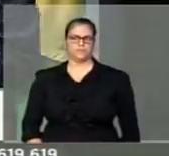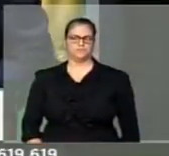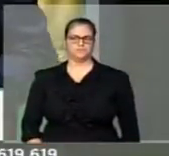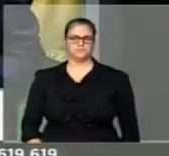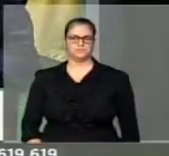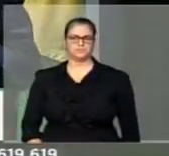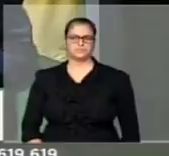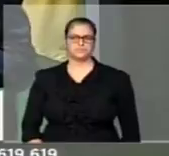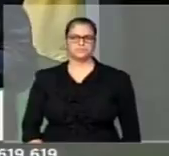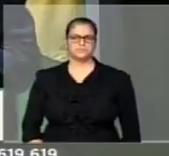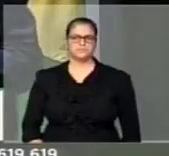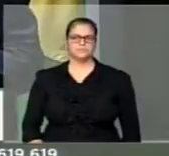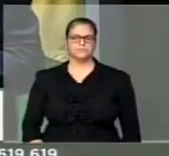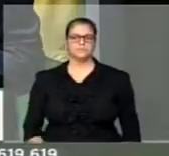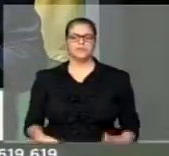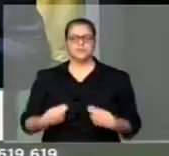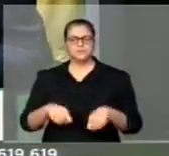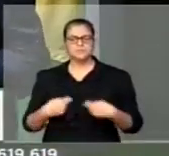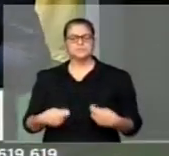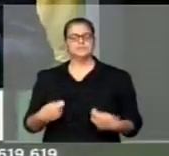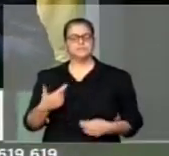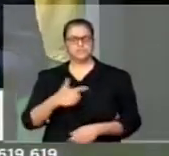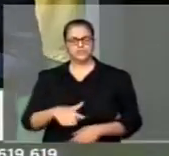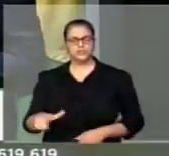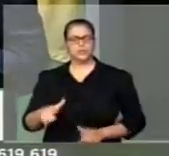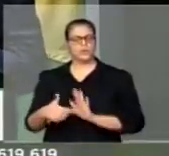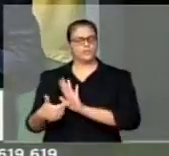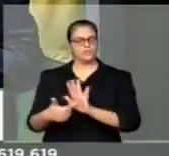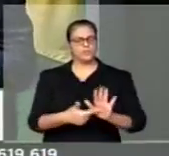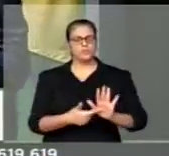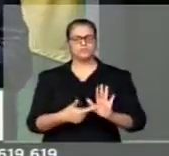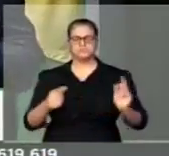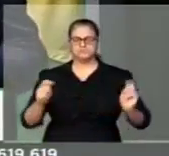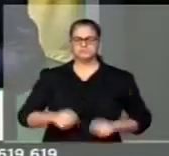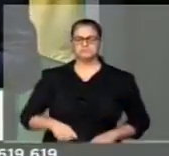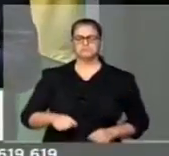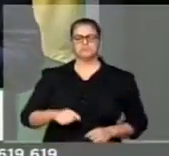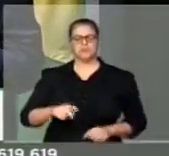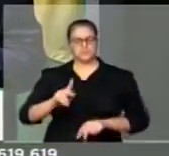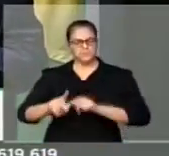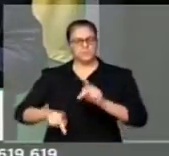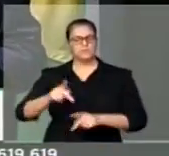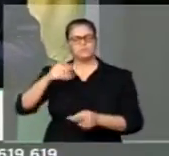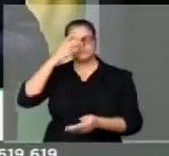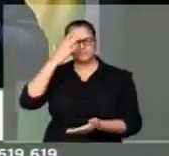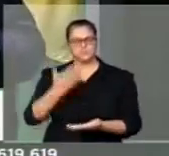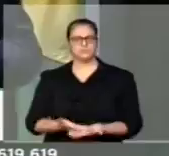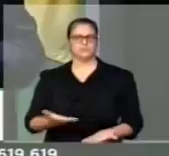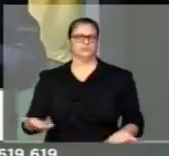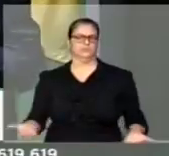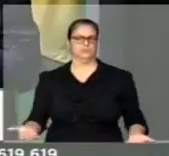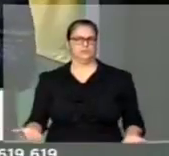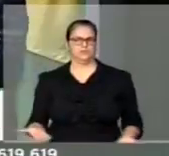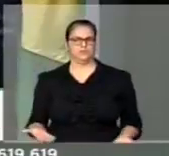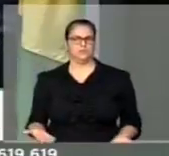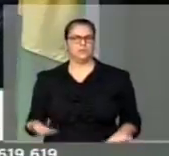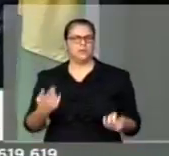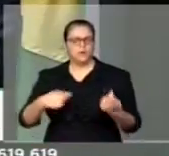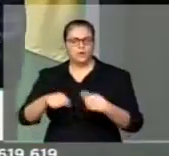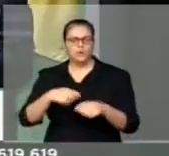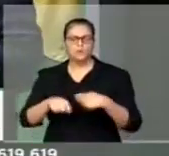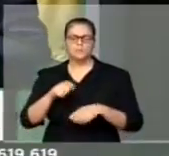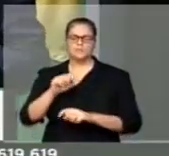precisa reconstruir uma credibilidade capaz de ser necessária a aglutinar as forças vivas do país, da economia,